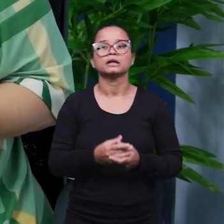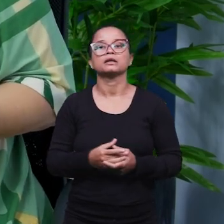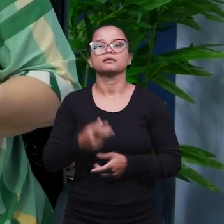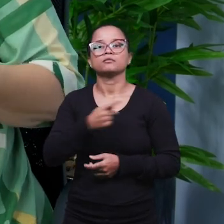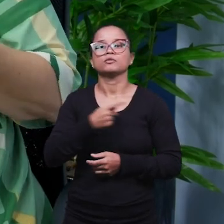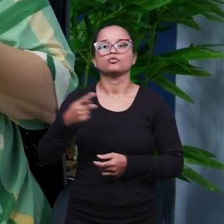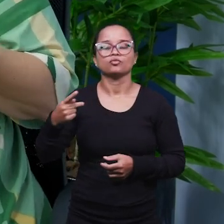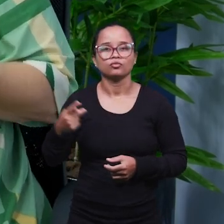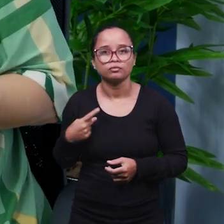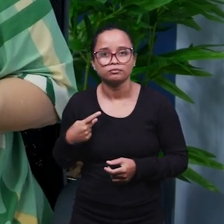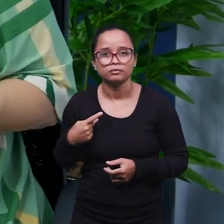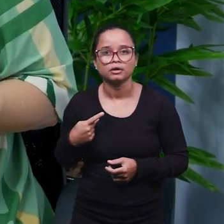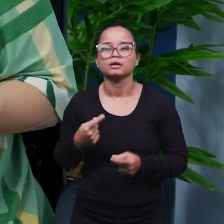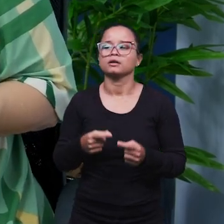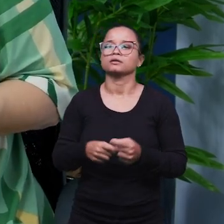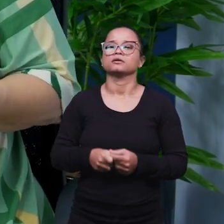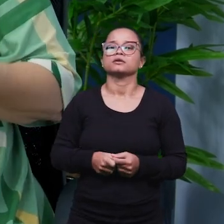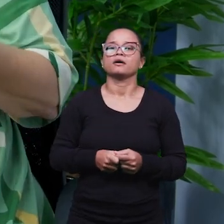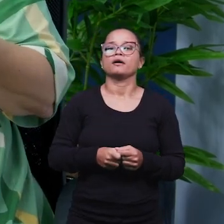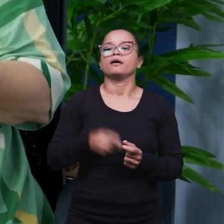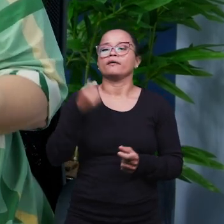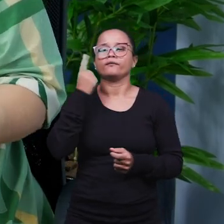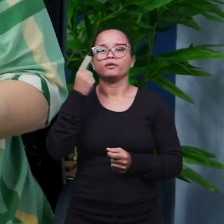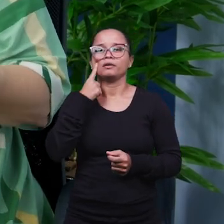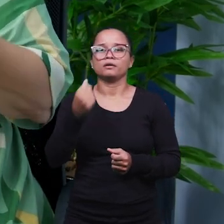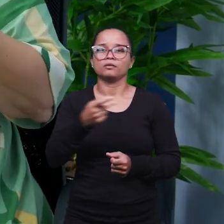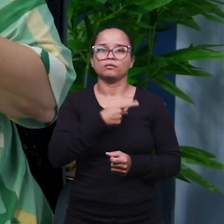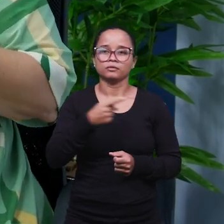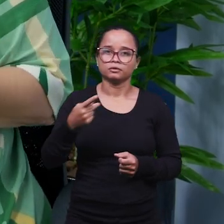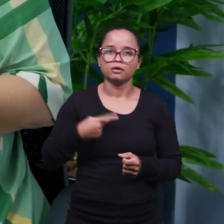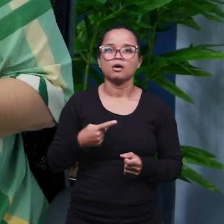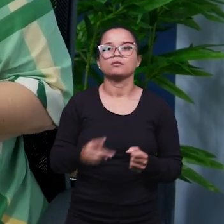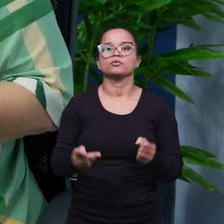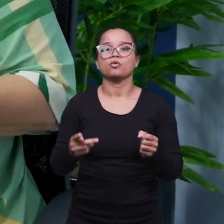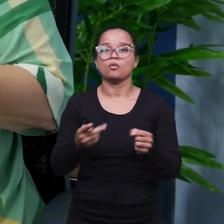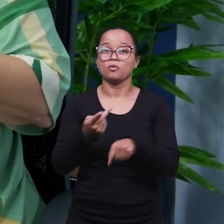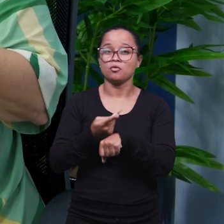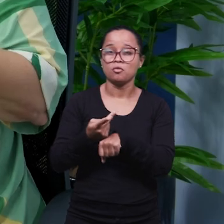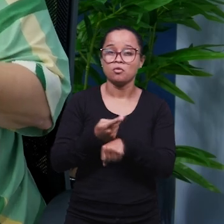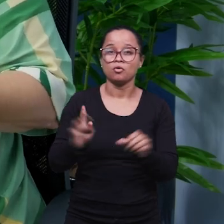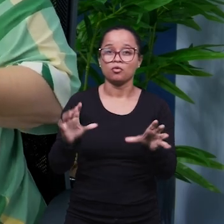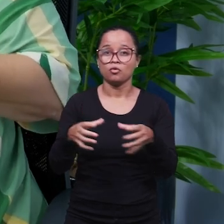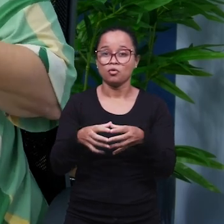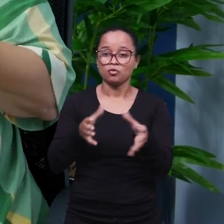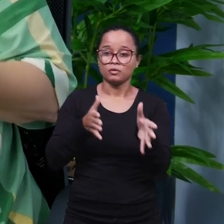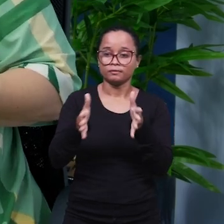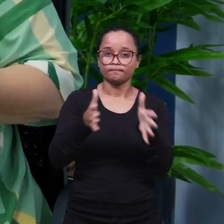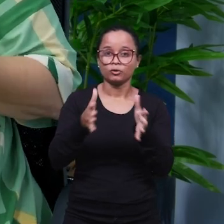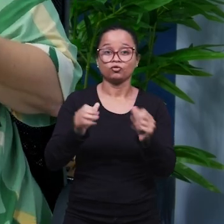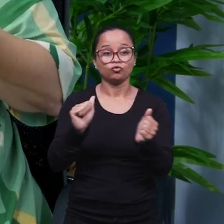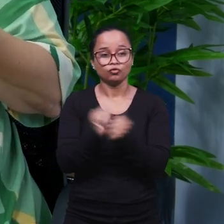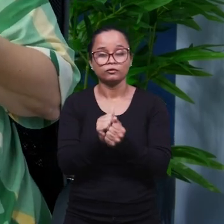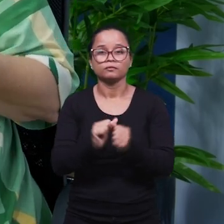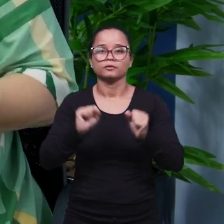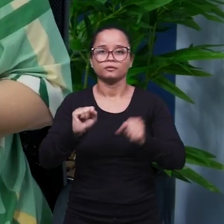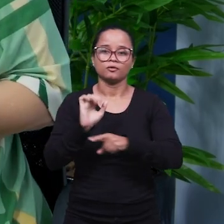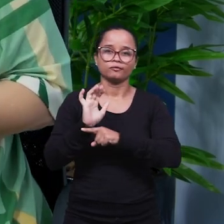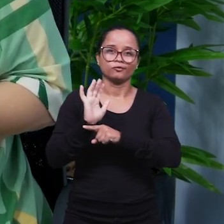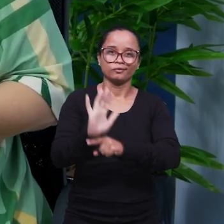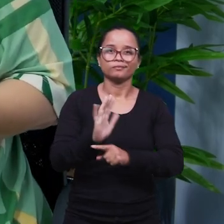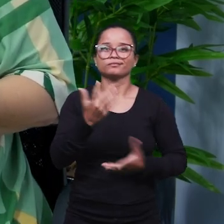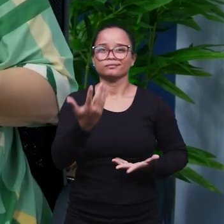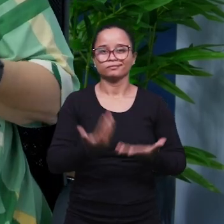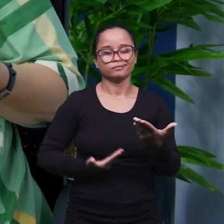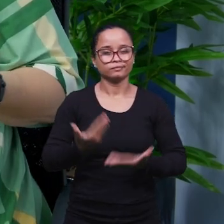seu pastor, discutam com ele, procurem o grupo de acessibilidade, que juntos nós podemos ajudar